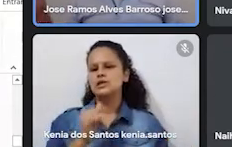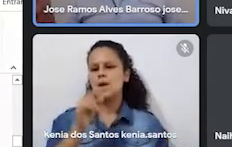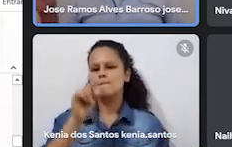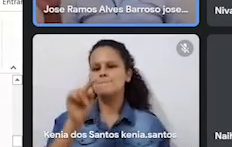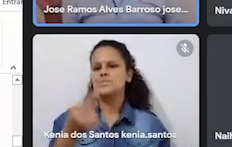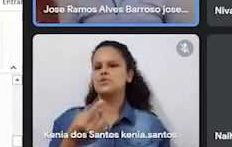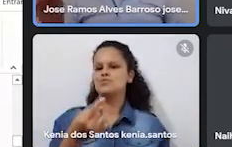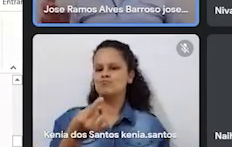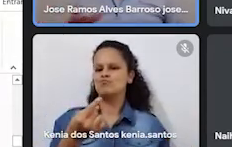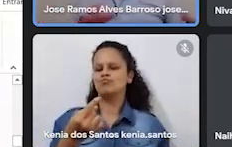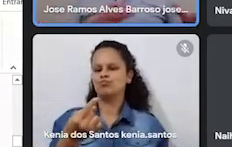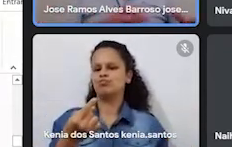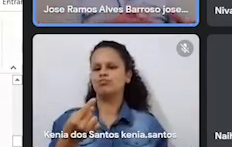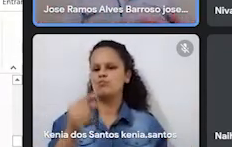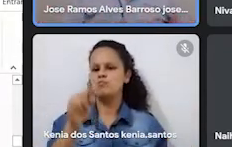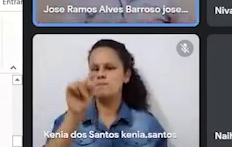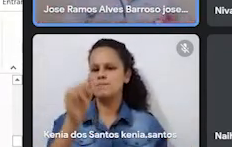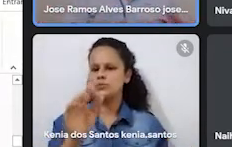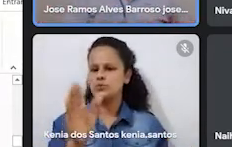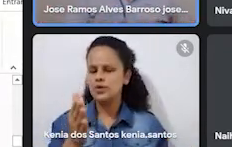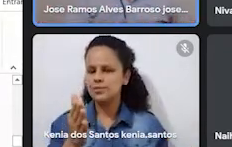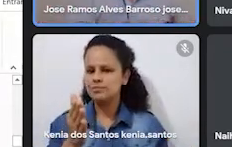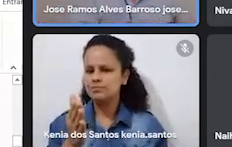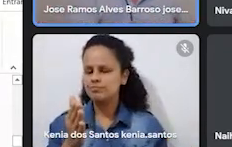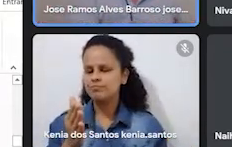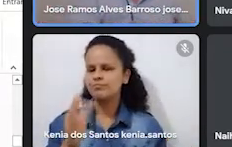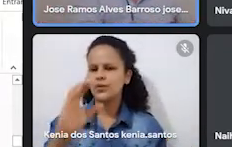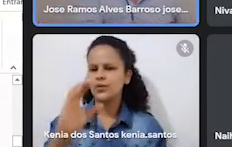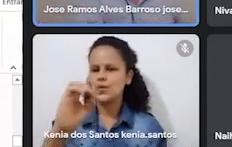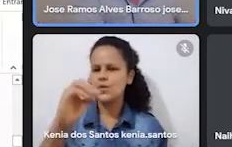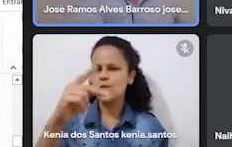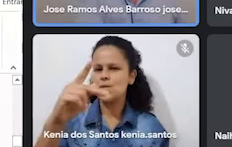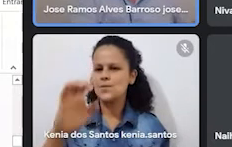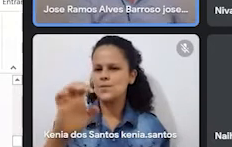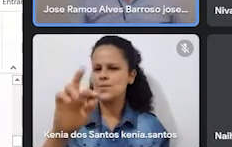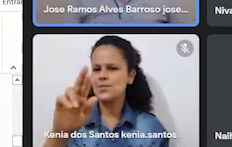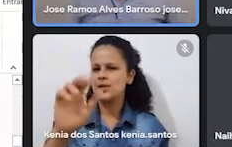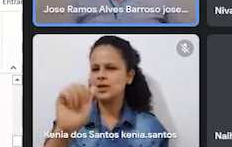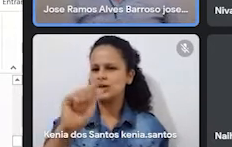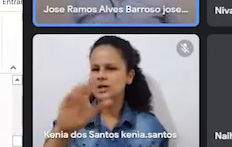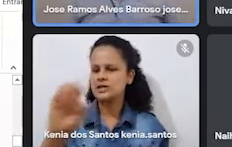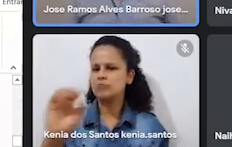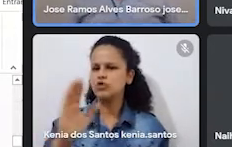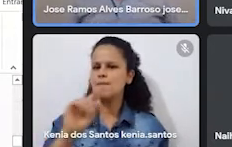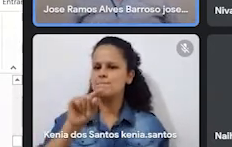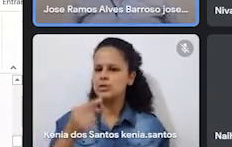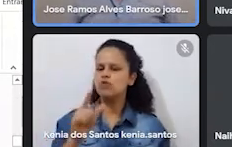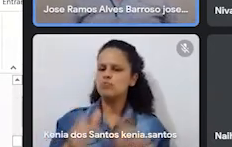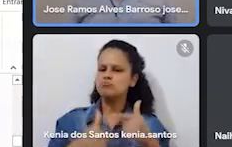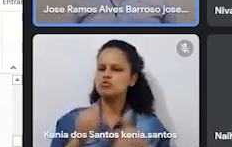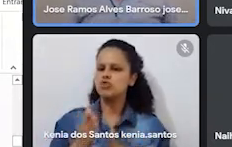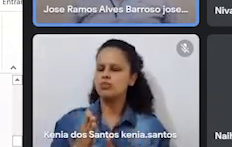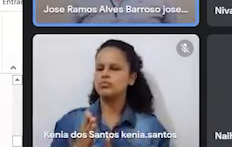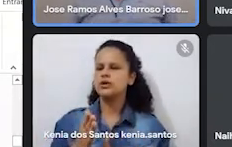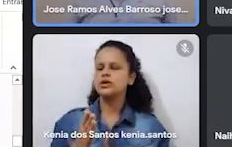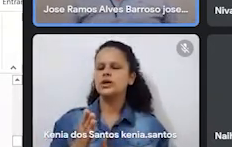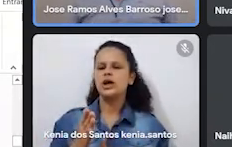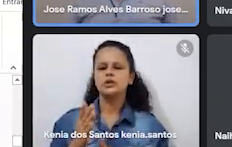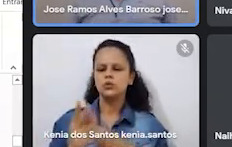operações, aí, se não deu os 2 anos, você tem que parar o equipamento.